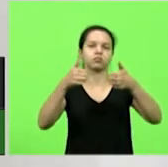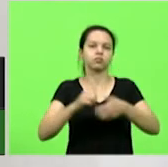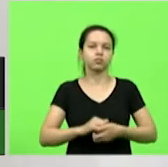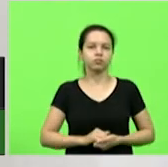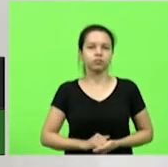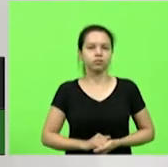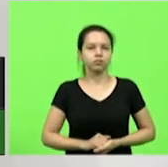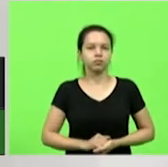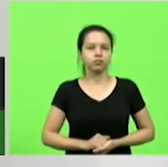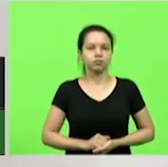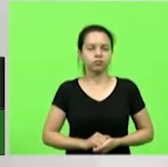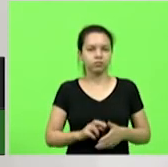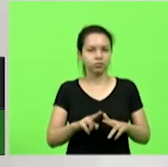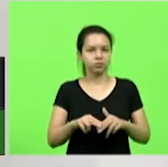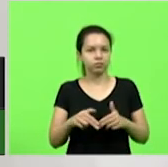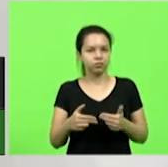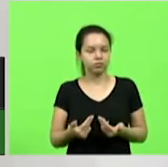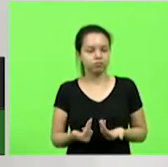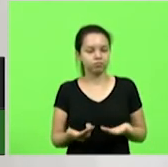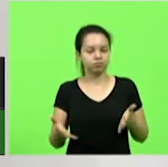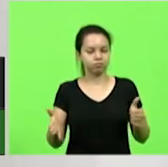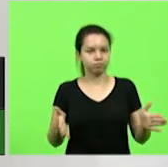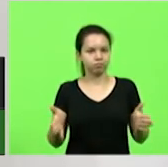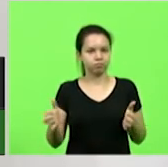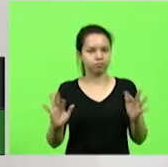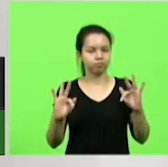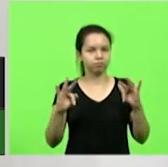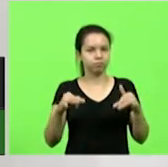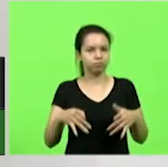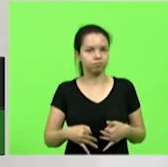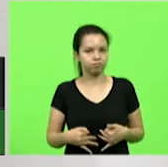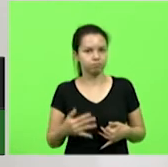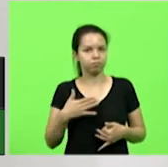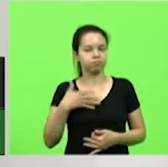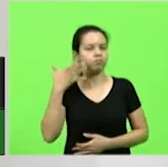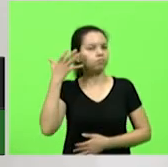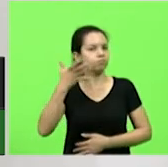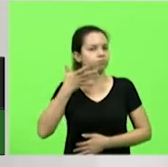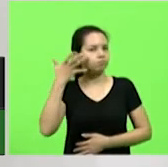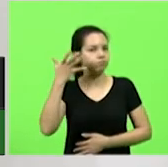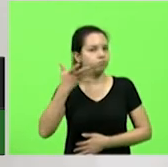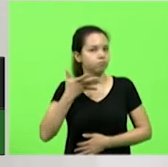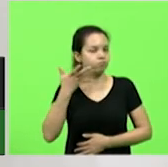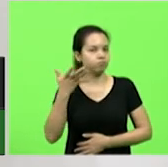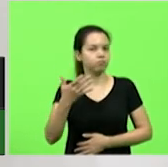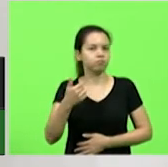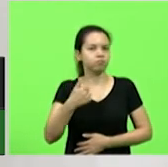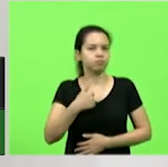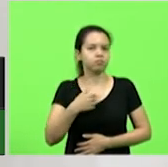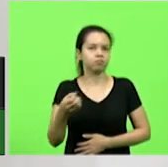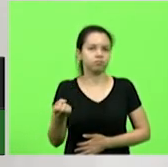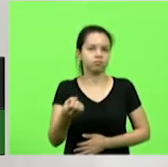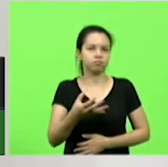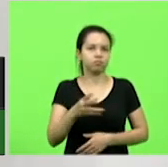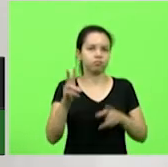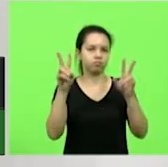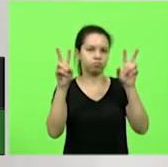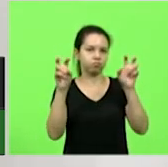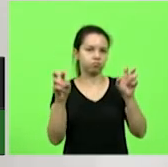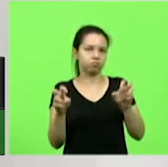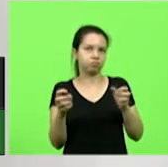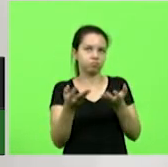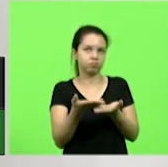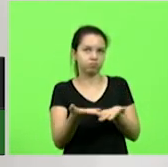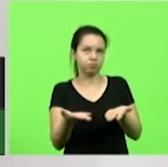E dessa fase final da minha fala, eu trago um novo tema aqui para os colegas